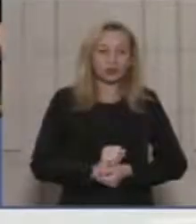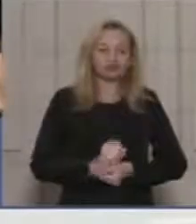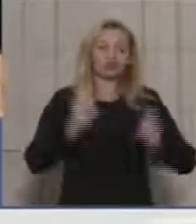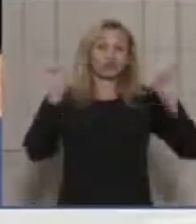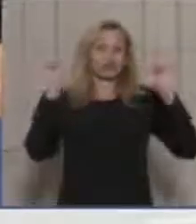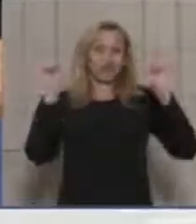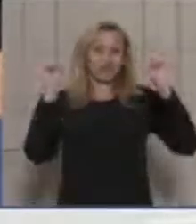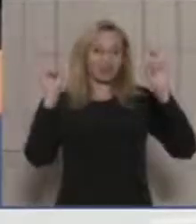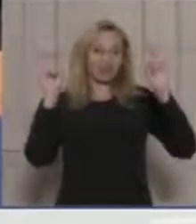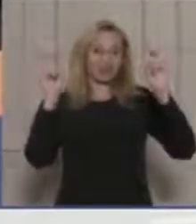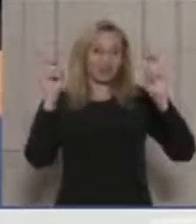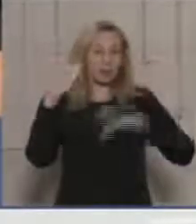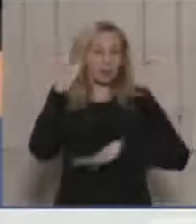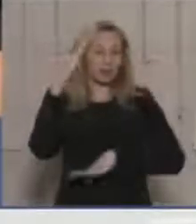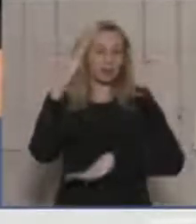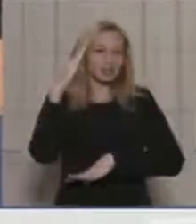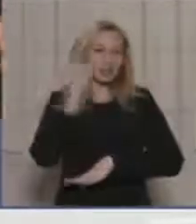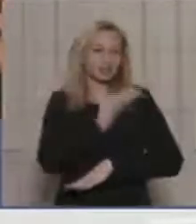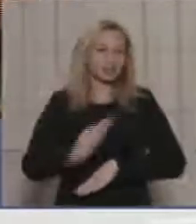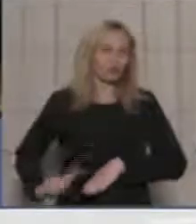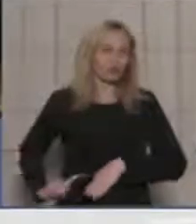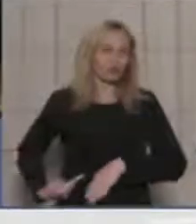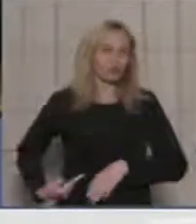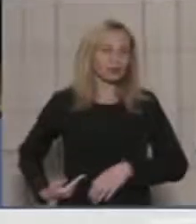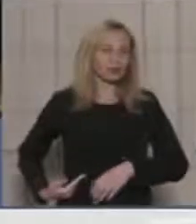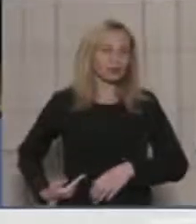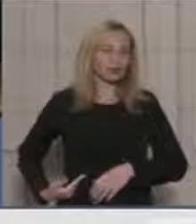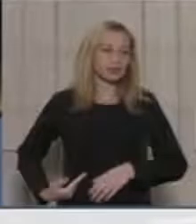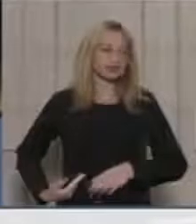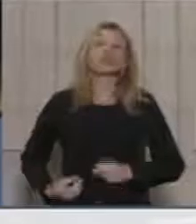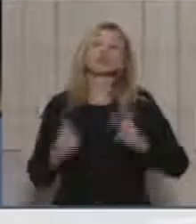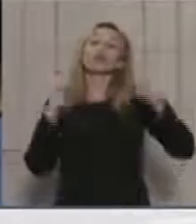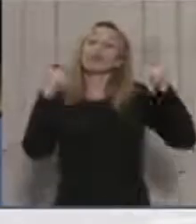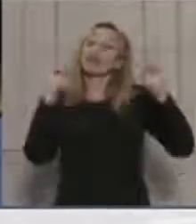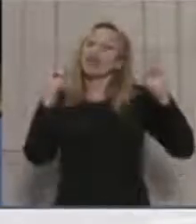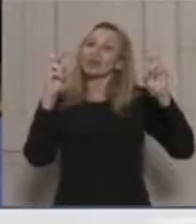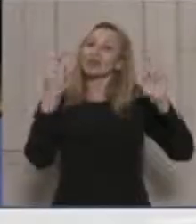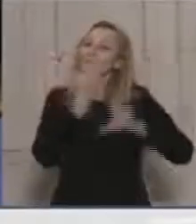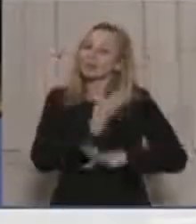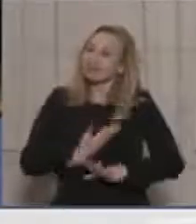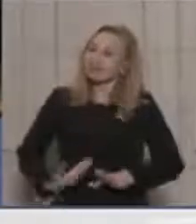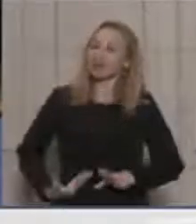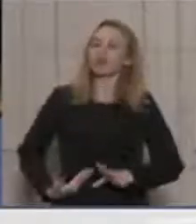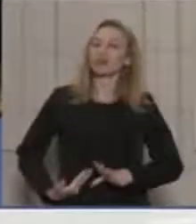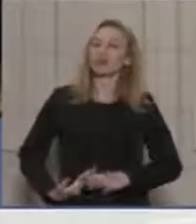tema da governança. E o tema da governança